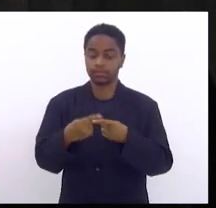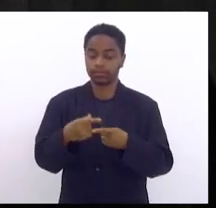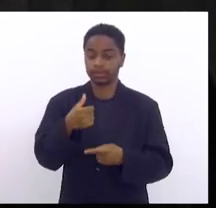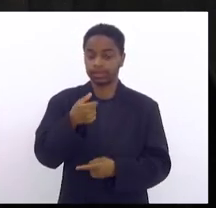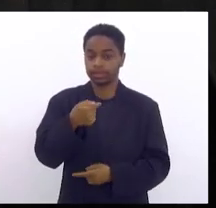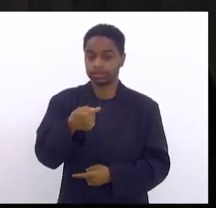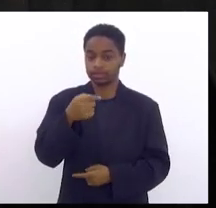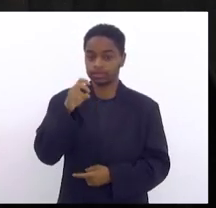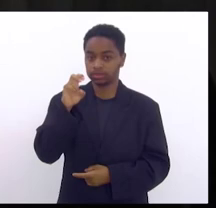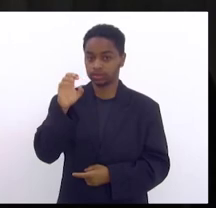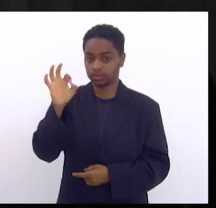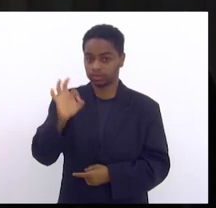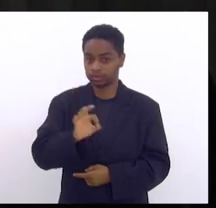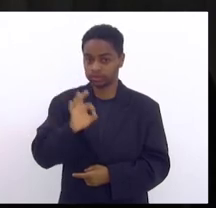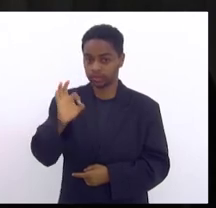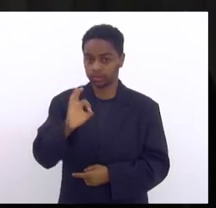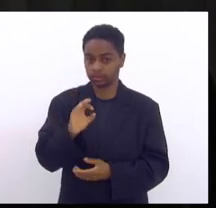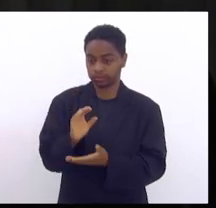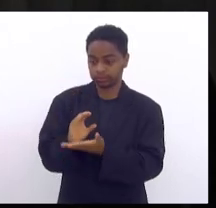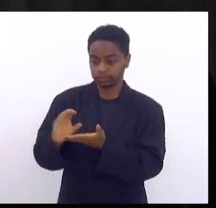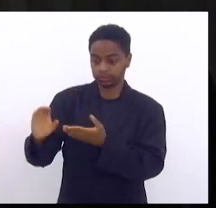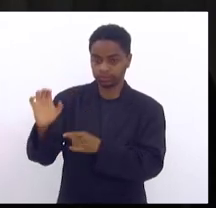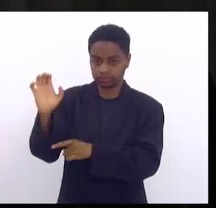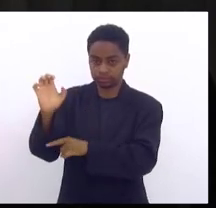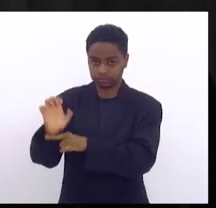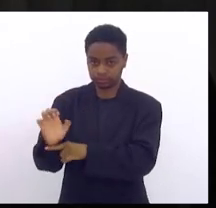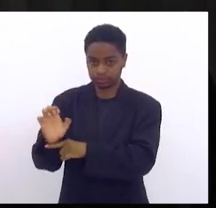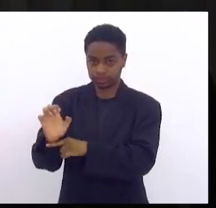75% vai para os cofres do Estado e